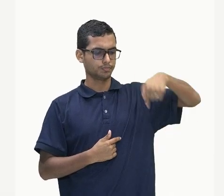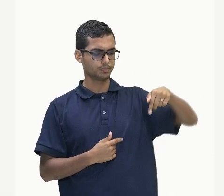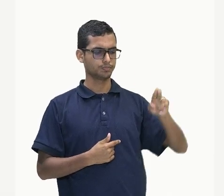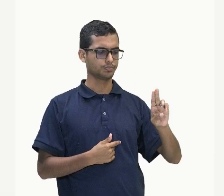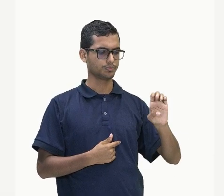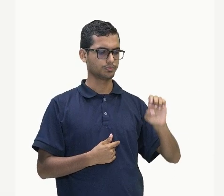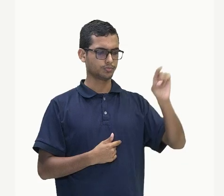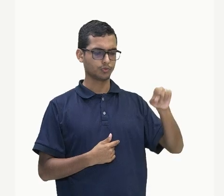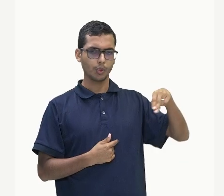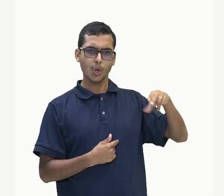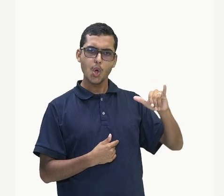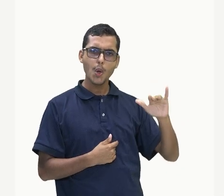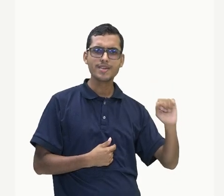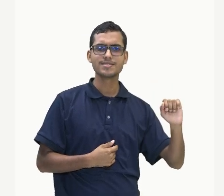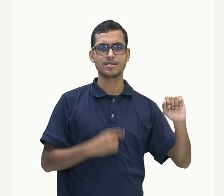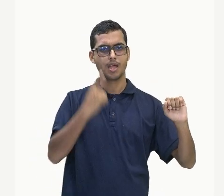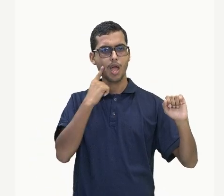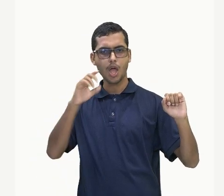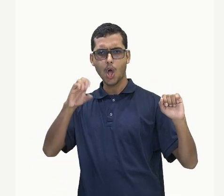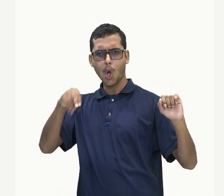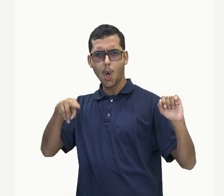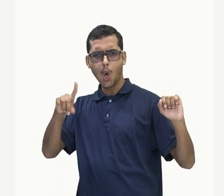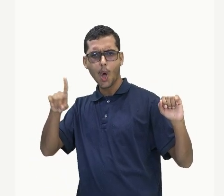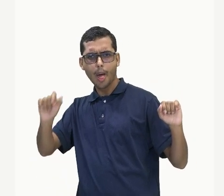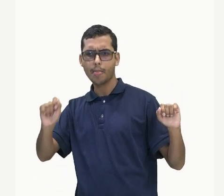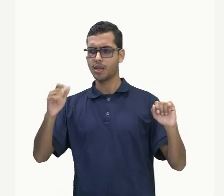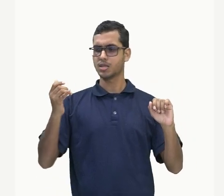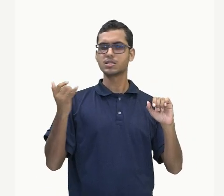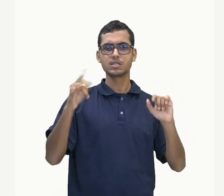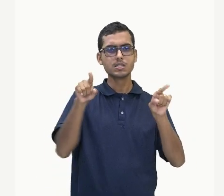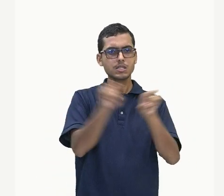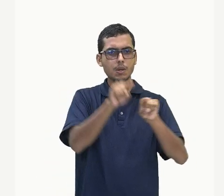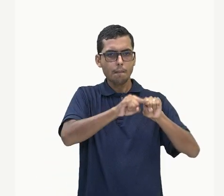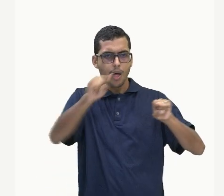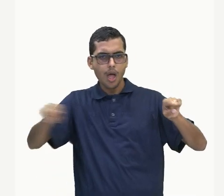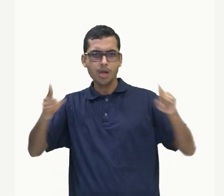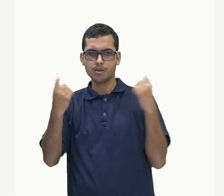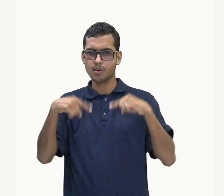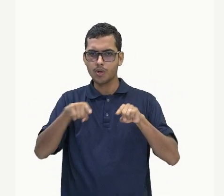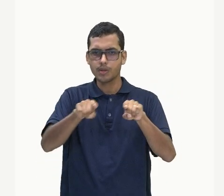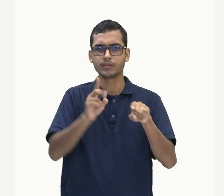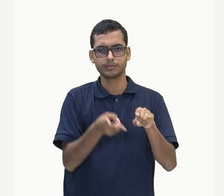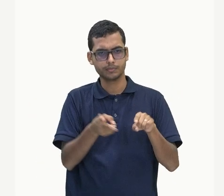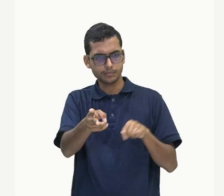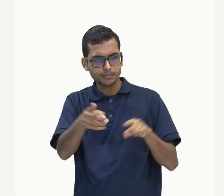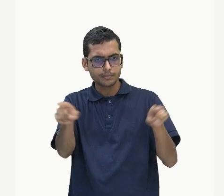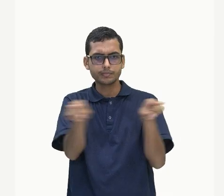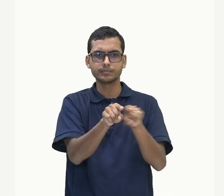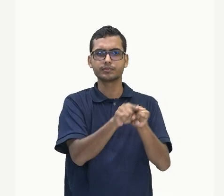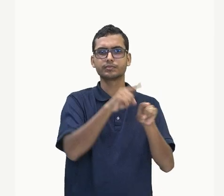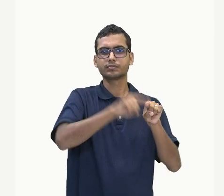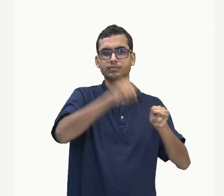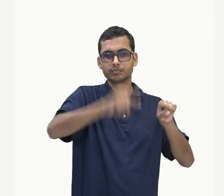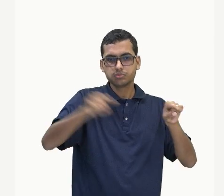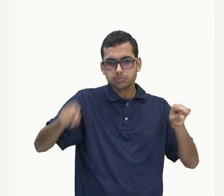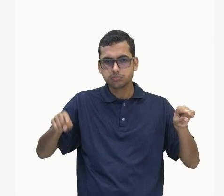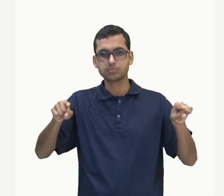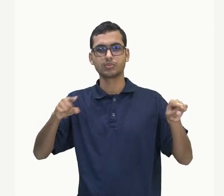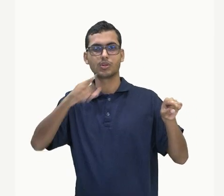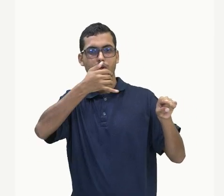direto de sua energia. Ondas de alta frequência possuem alta energia e ondas de baixa frequência possuem baixa